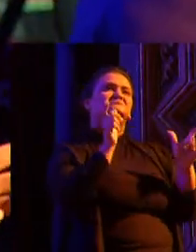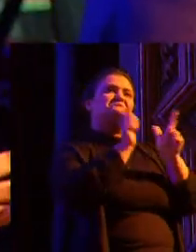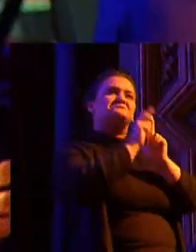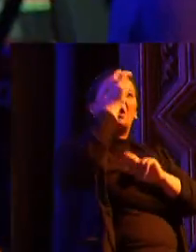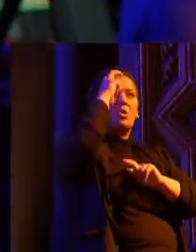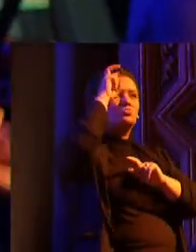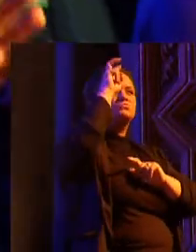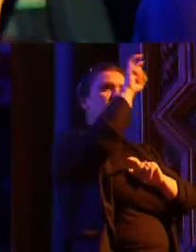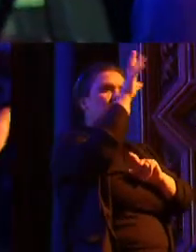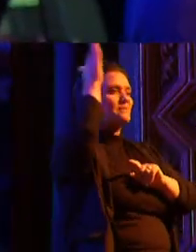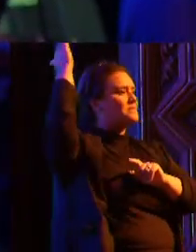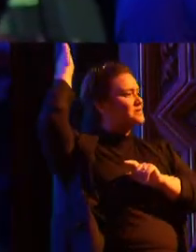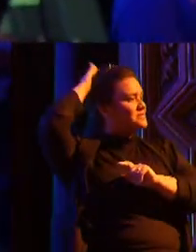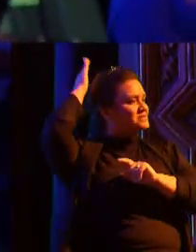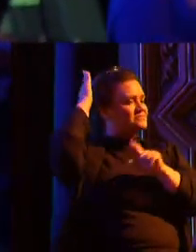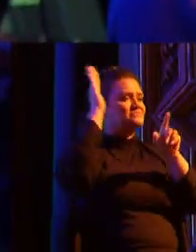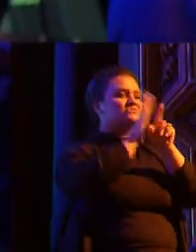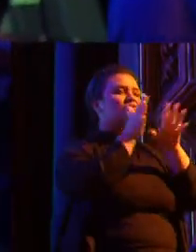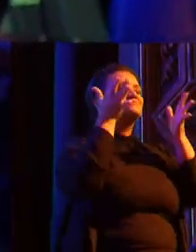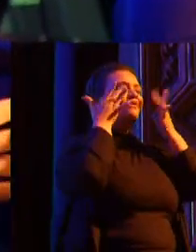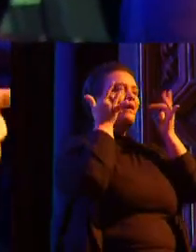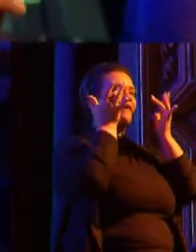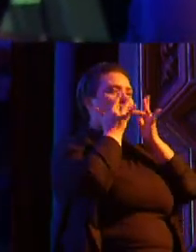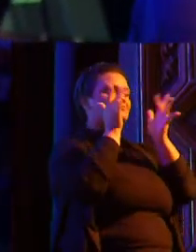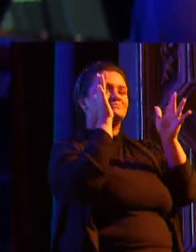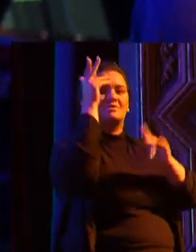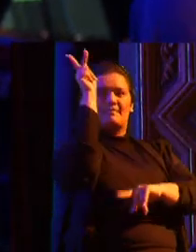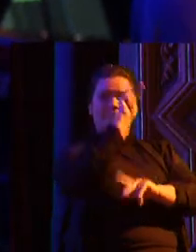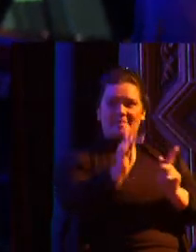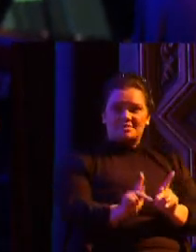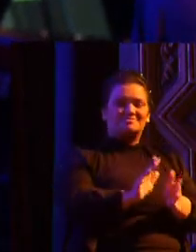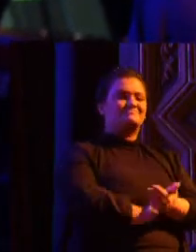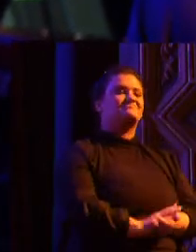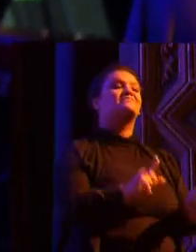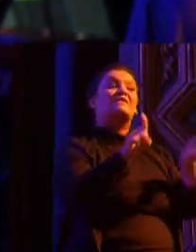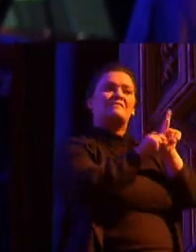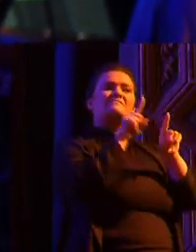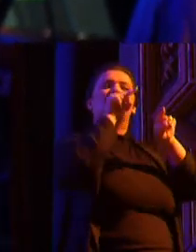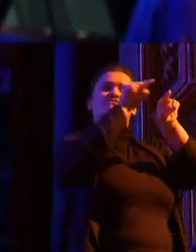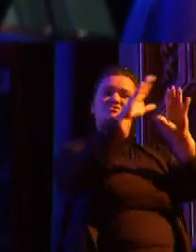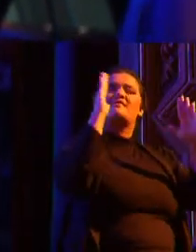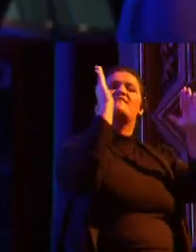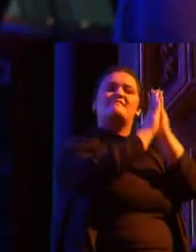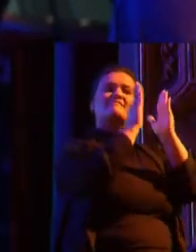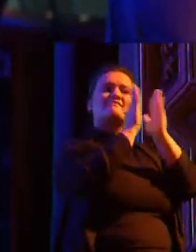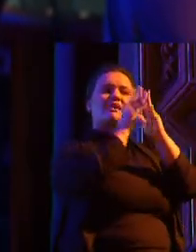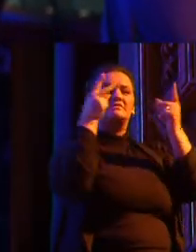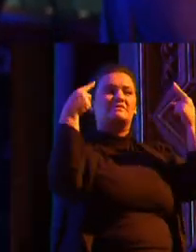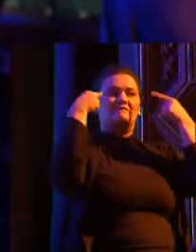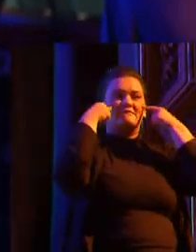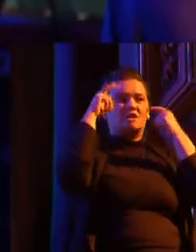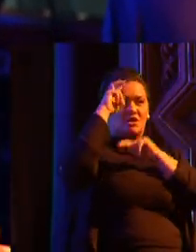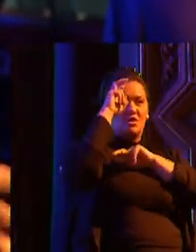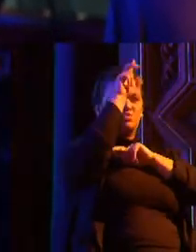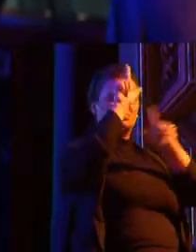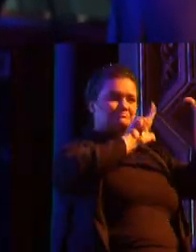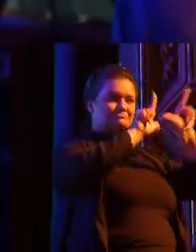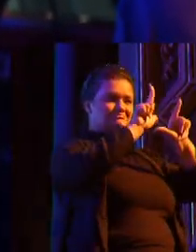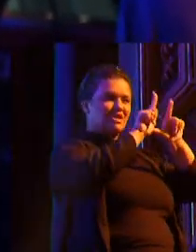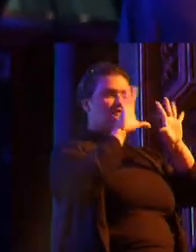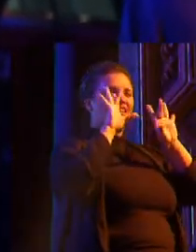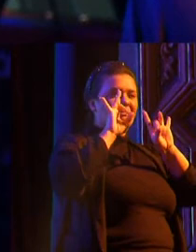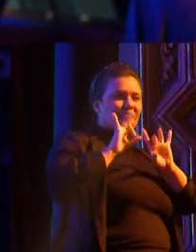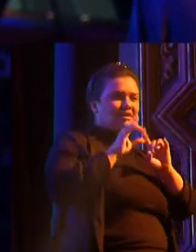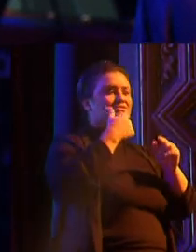cultura paraense, o nosso Teatro da Paz. E um salve para quem está aí em casa, ligado na TV Cultura, assistindo a todos os detalhes. Eu sou